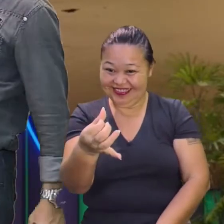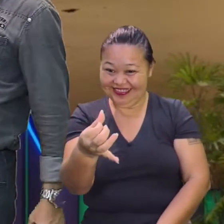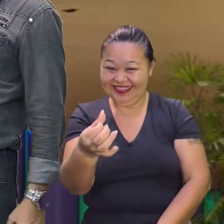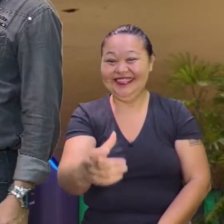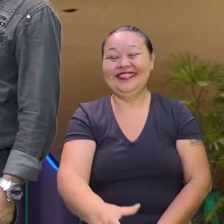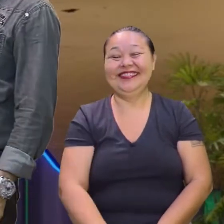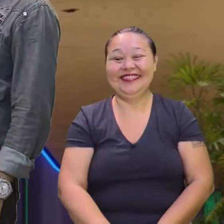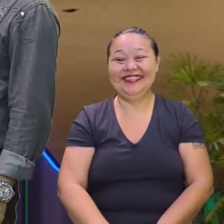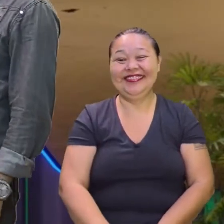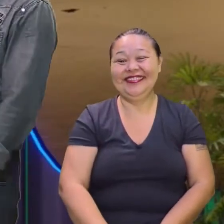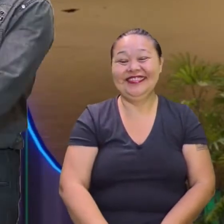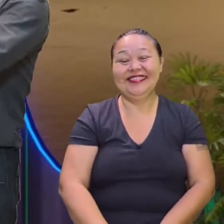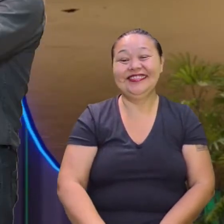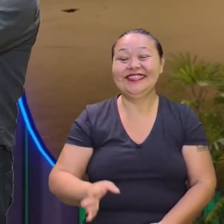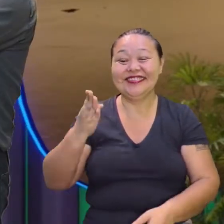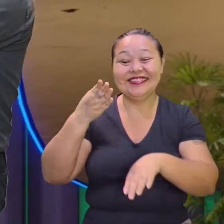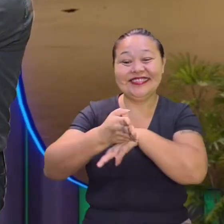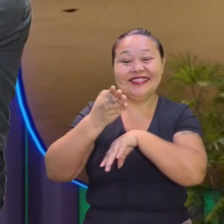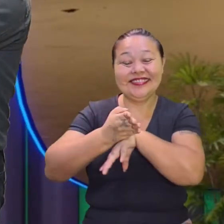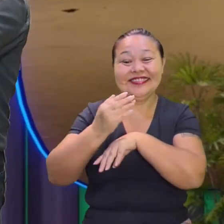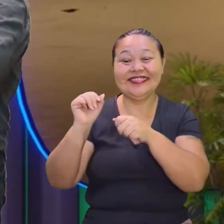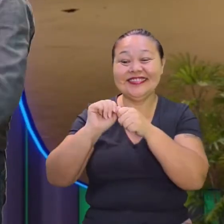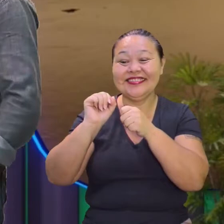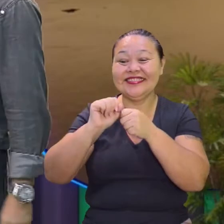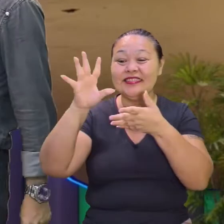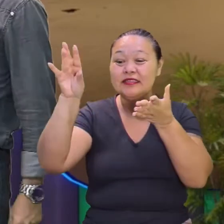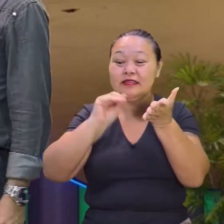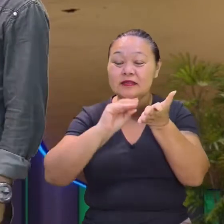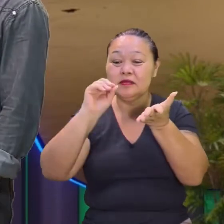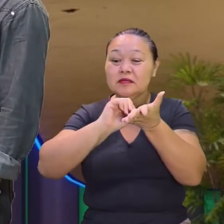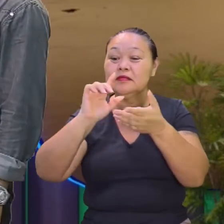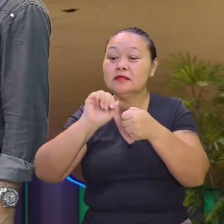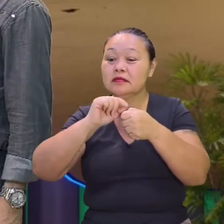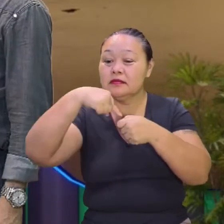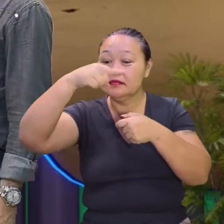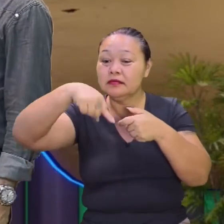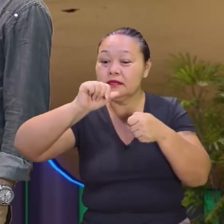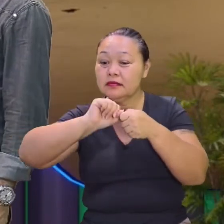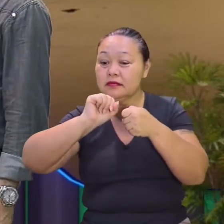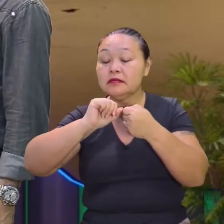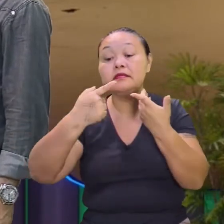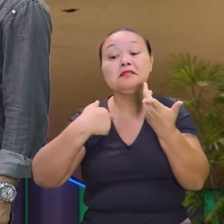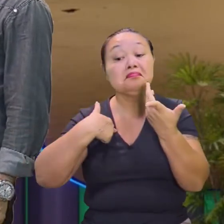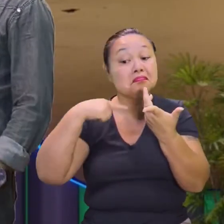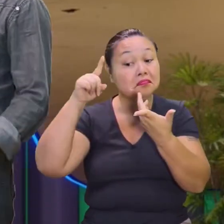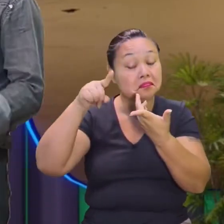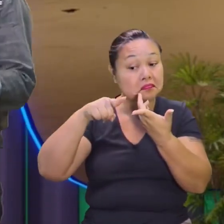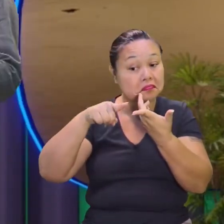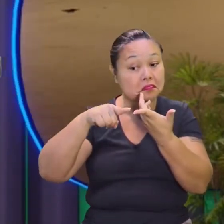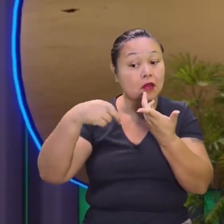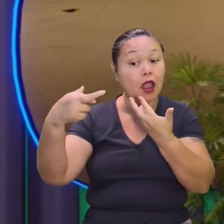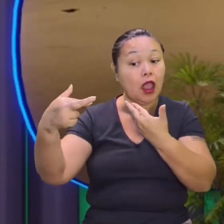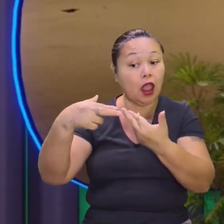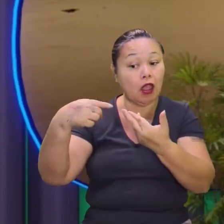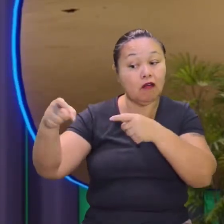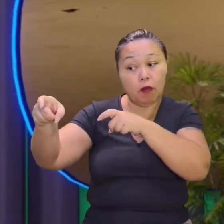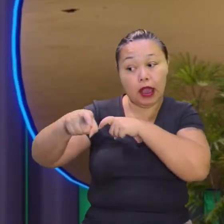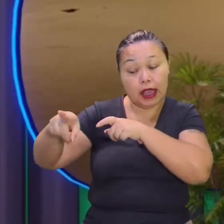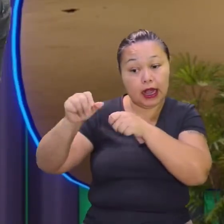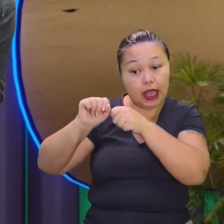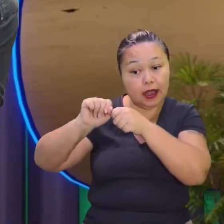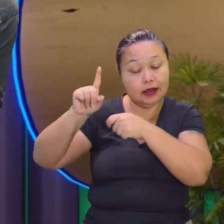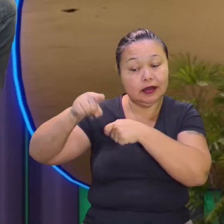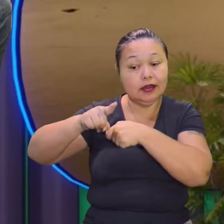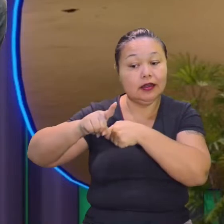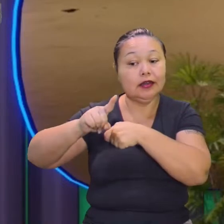1996, eu participei do primeiro censo da reforma agrária do Brasil. Muito bem, professor. E aí,